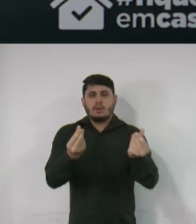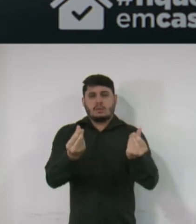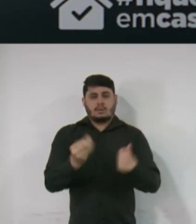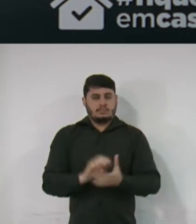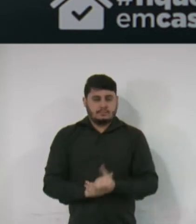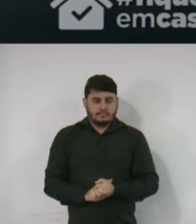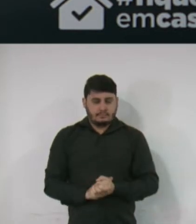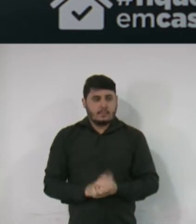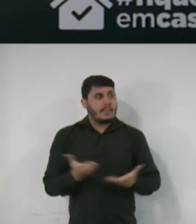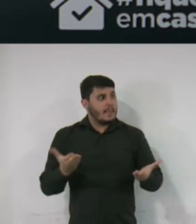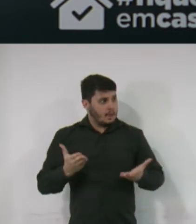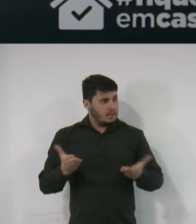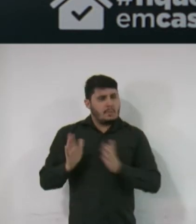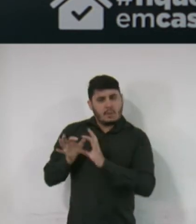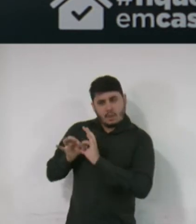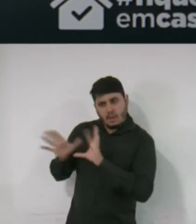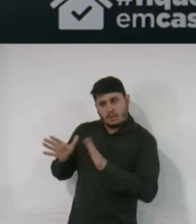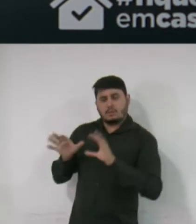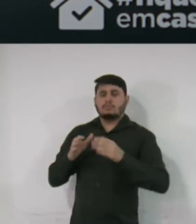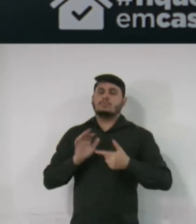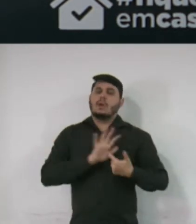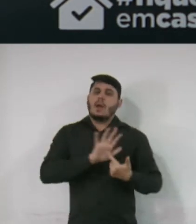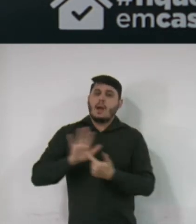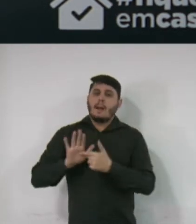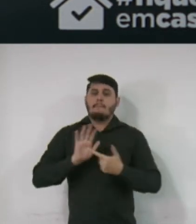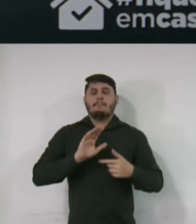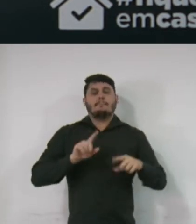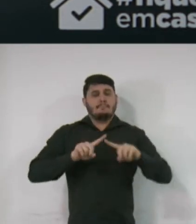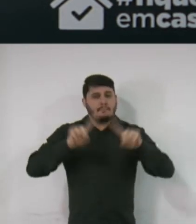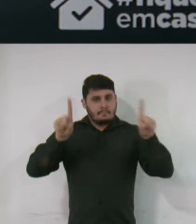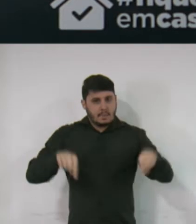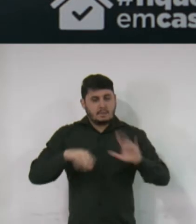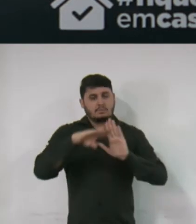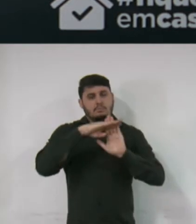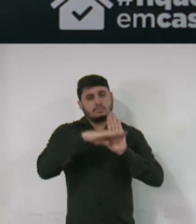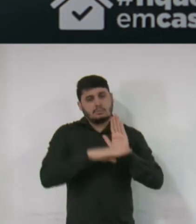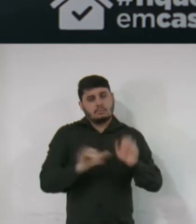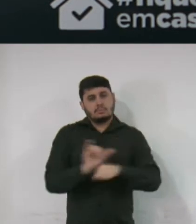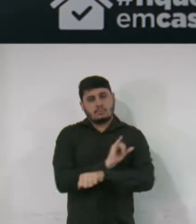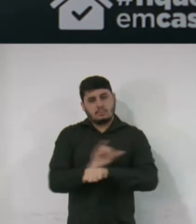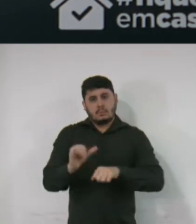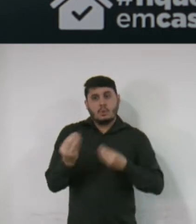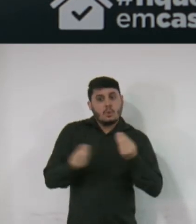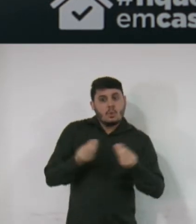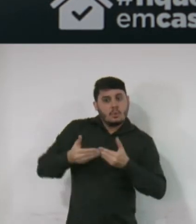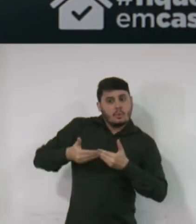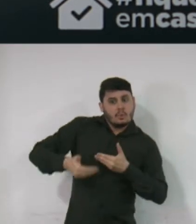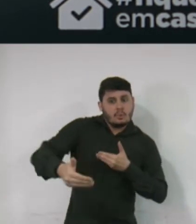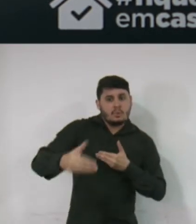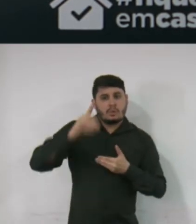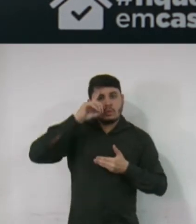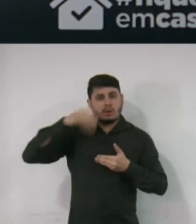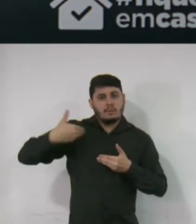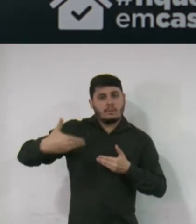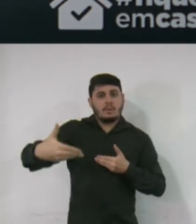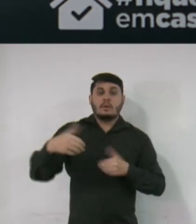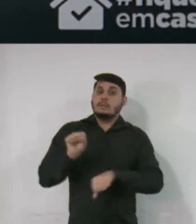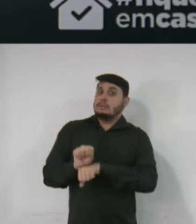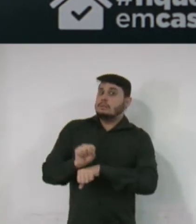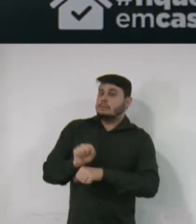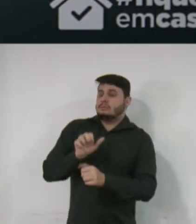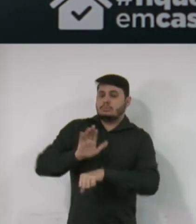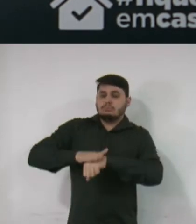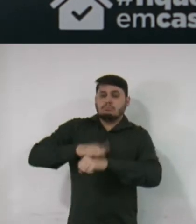do plano e vai dialogar diretamente com o que a gente deve fazer nos próximos dias, assim que o governo autorizar, com a reabertura da